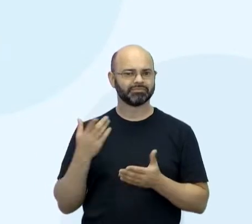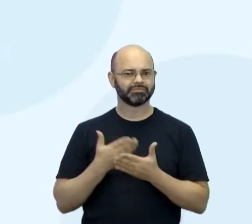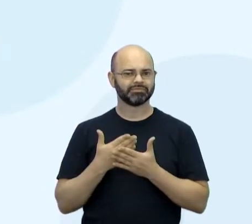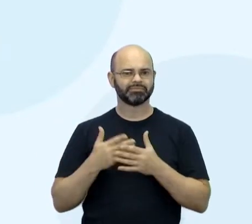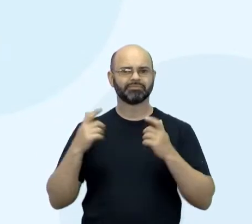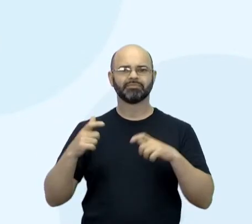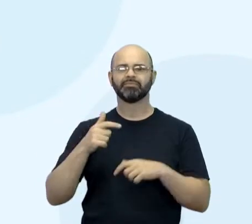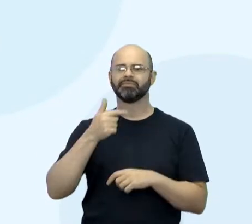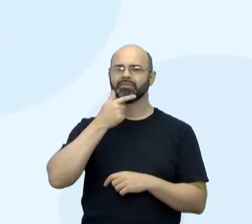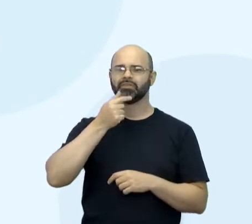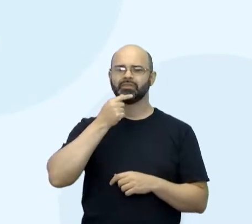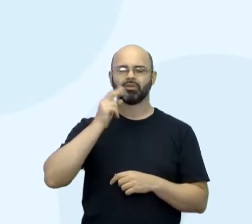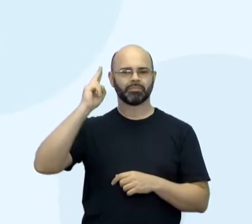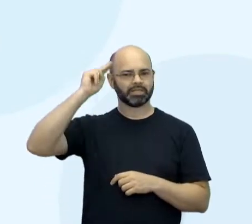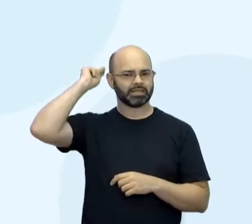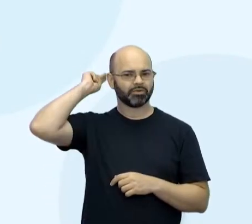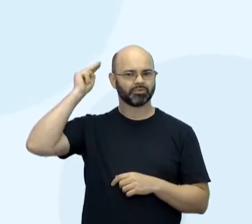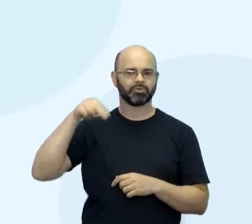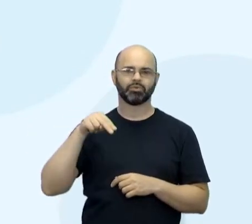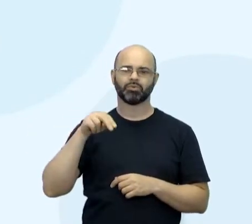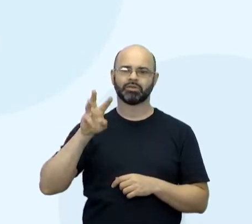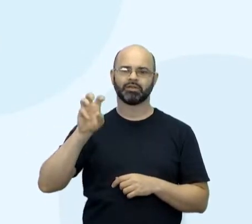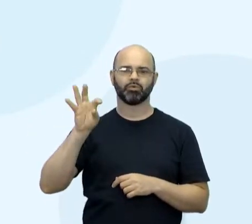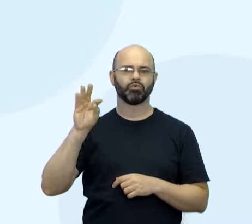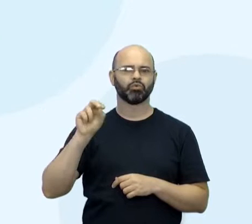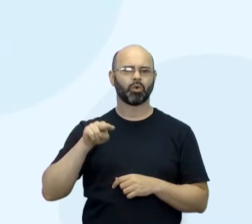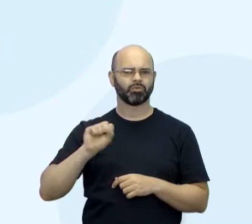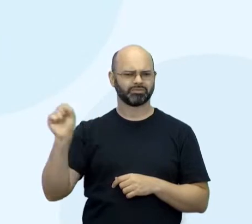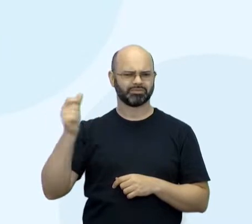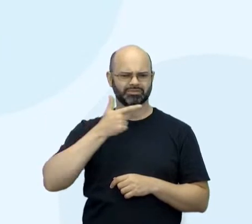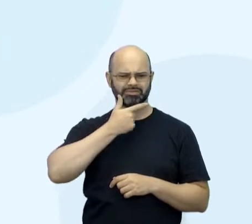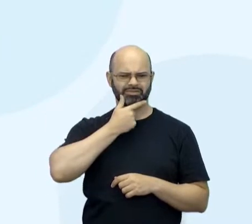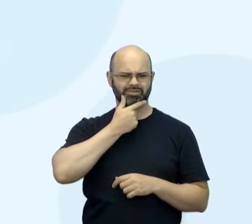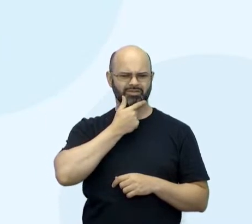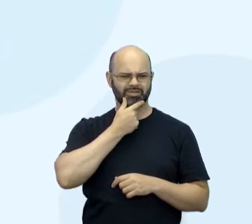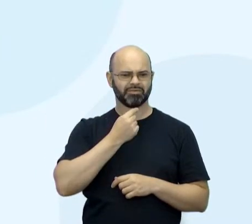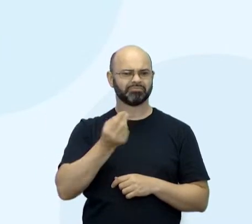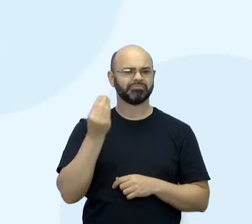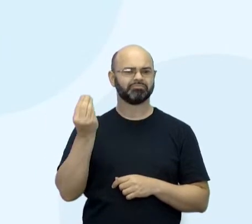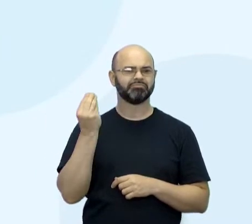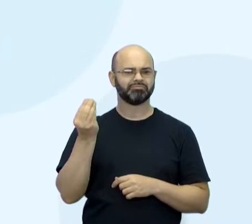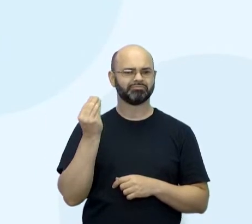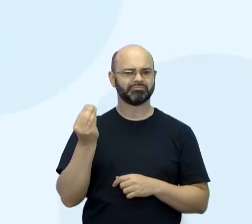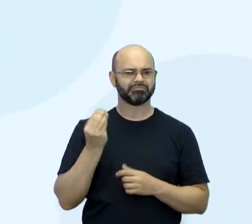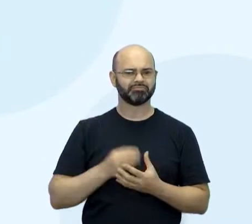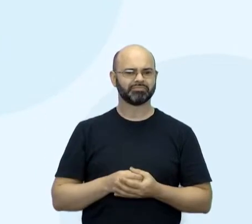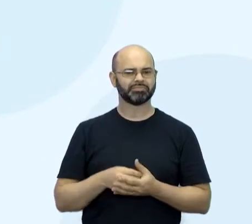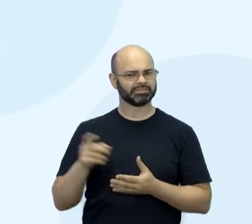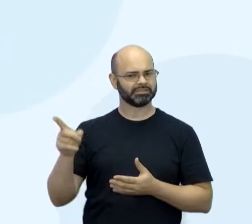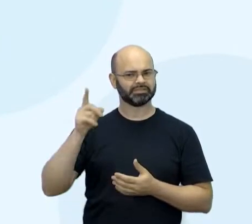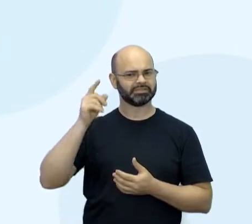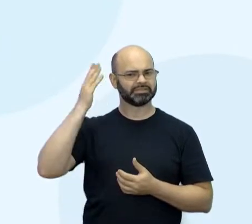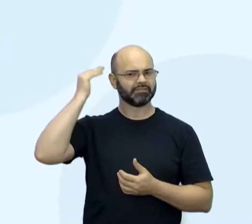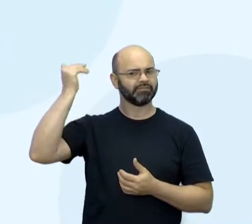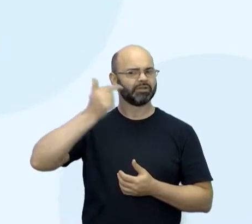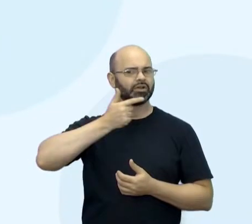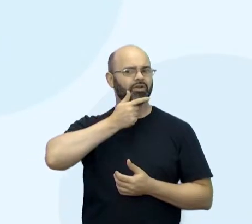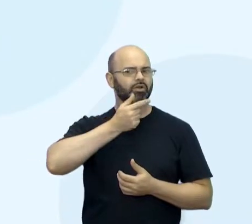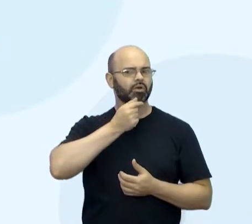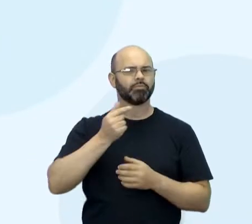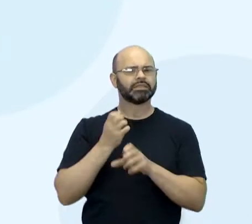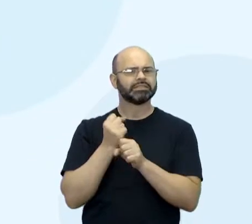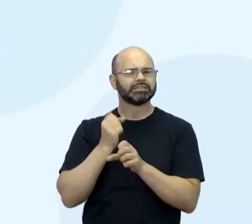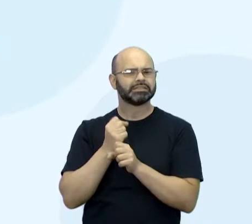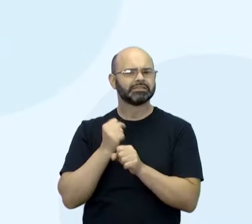Newton, certo? Ao nível de conhecimento, né, de cientistas aí, no caso, o Maxwell, né, que desenvolveu todos os